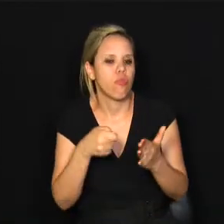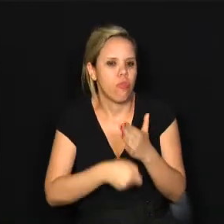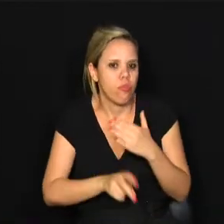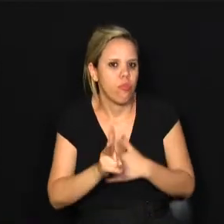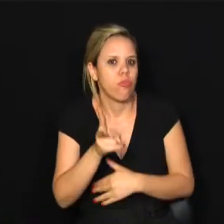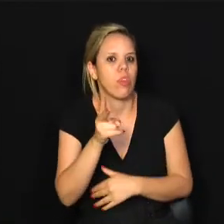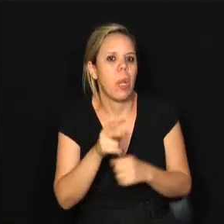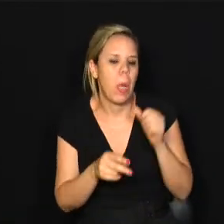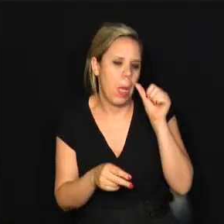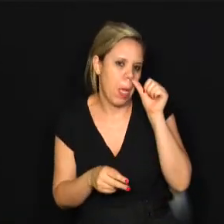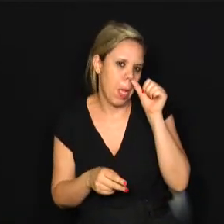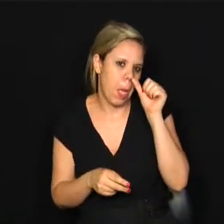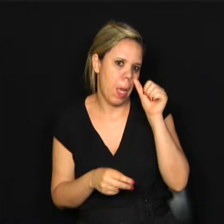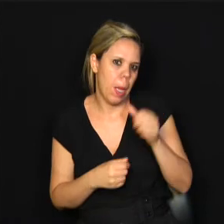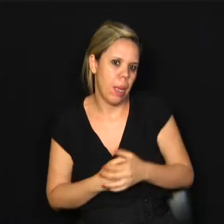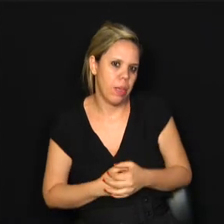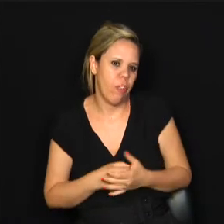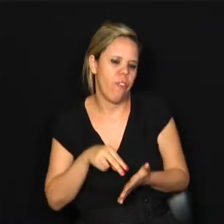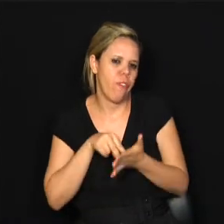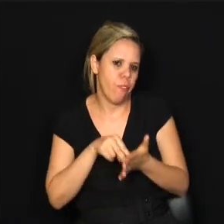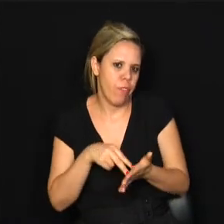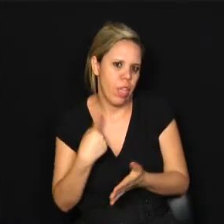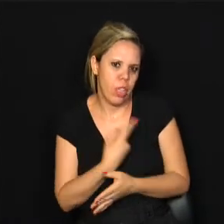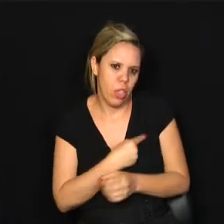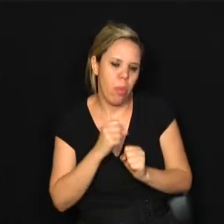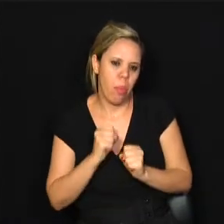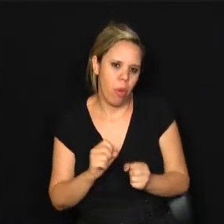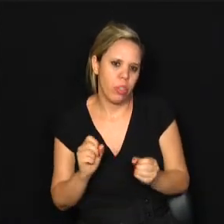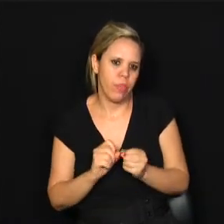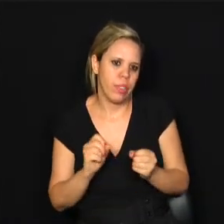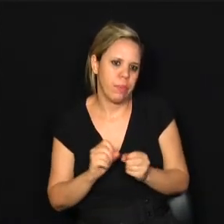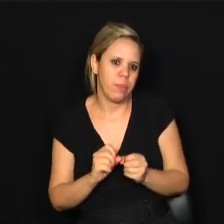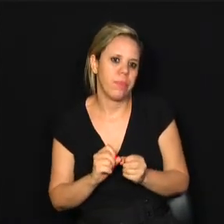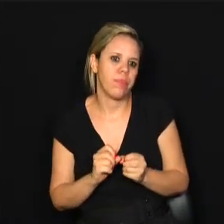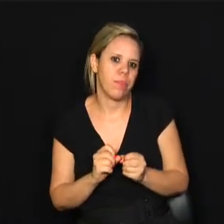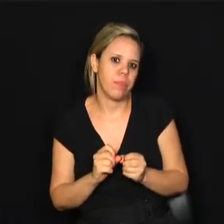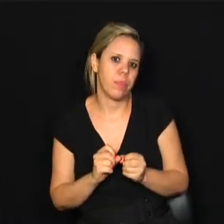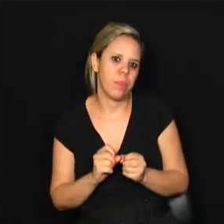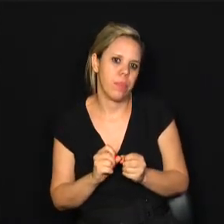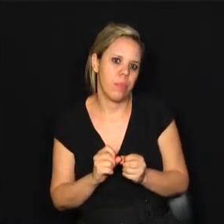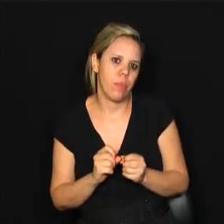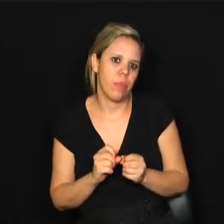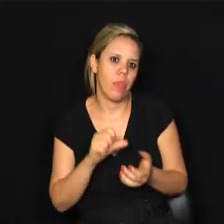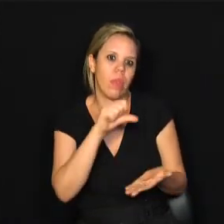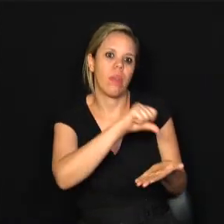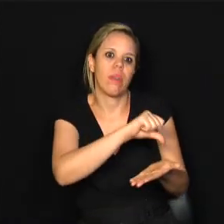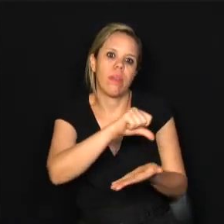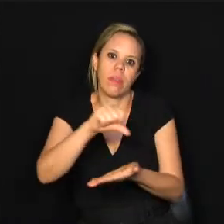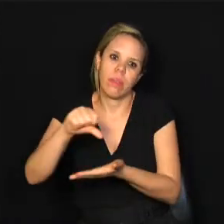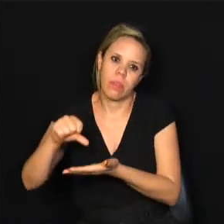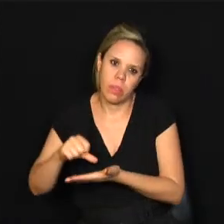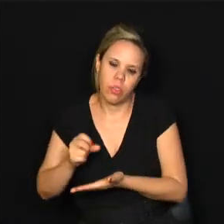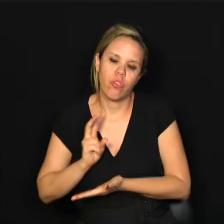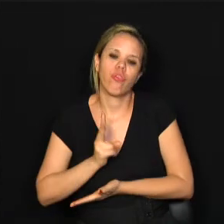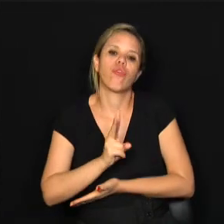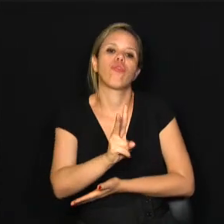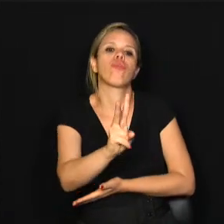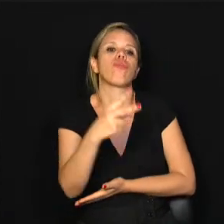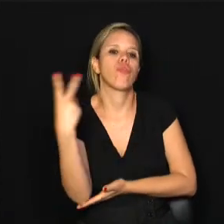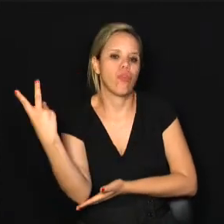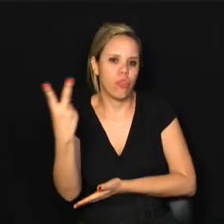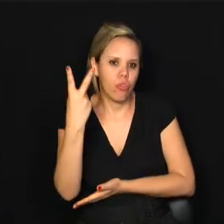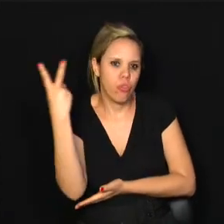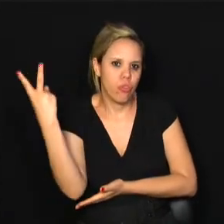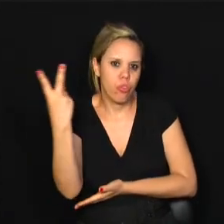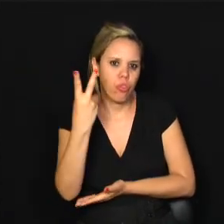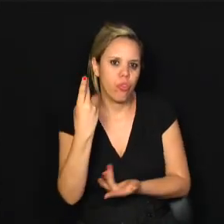continuar firme para que a gente possa fazer com que essa região ela continue sendo valorizada